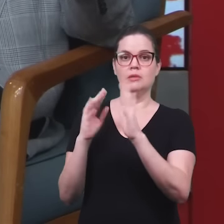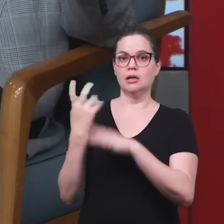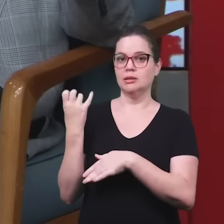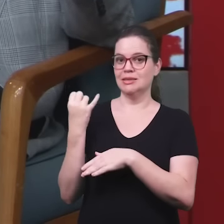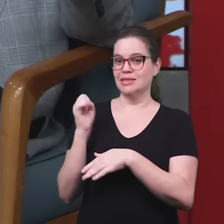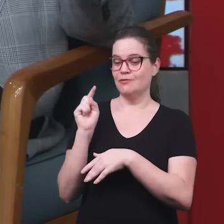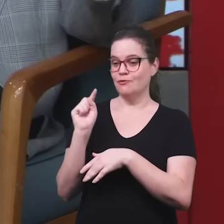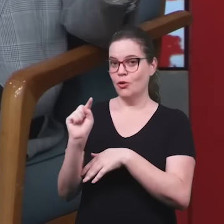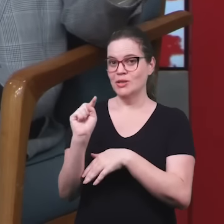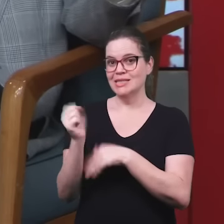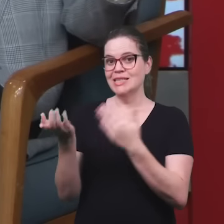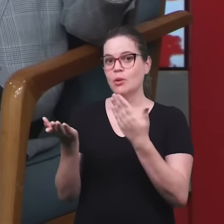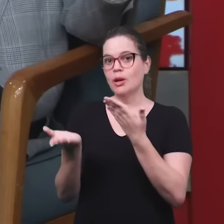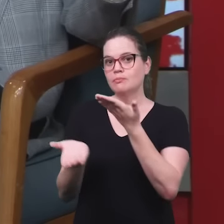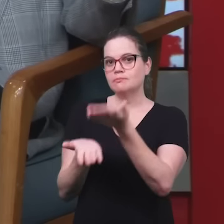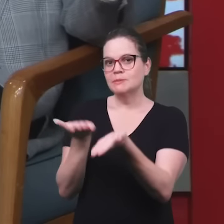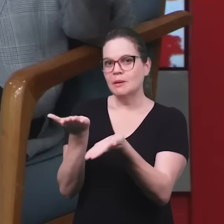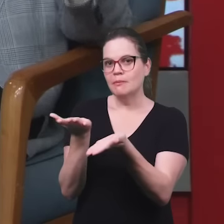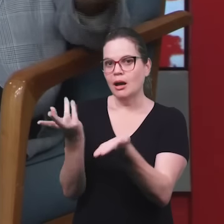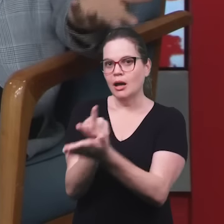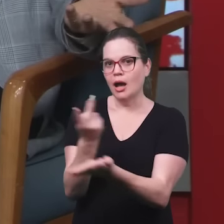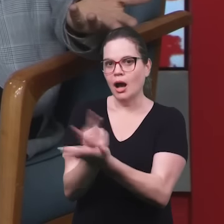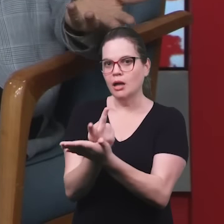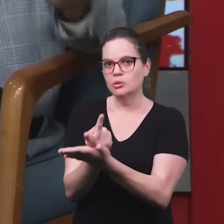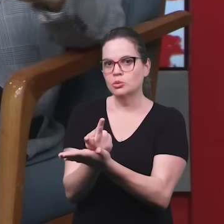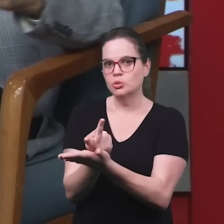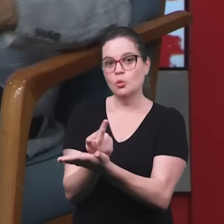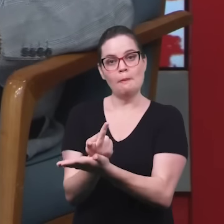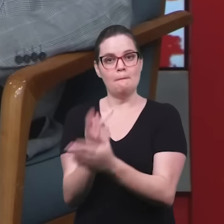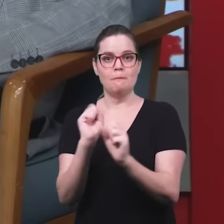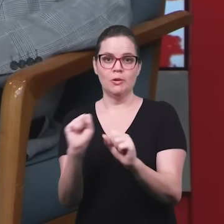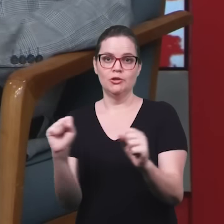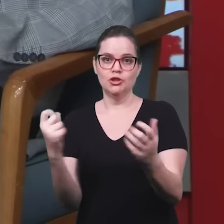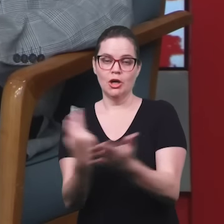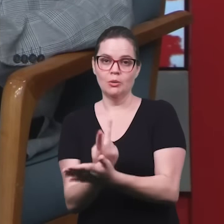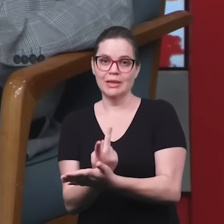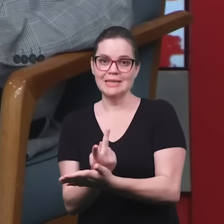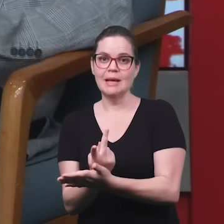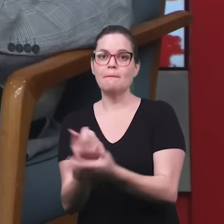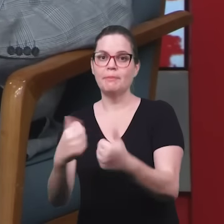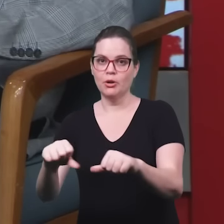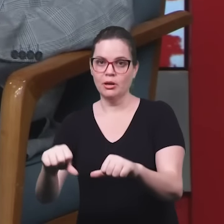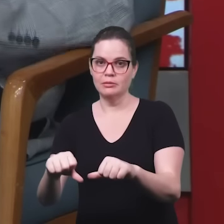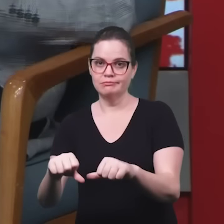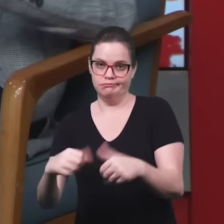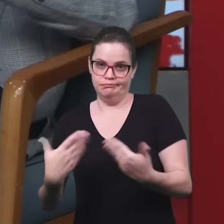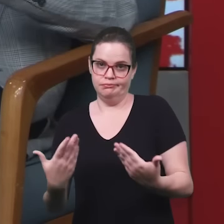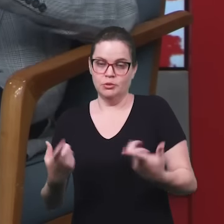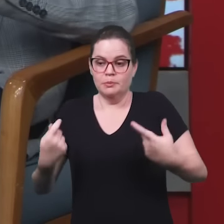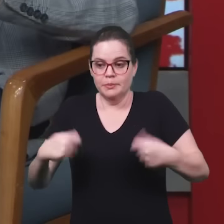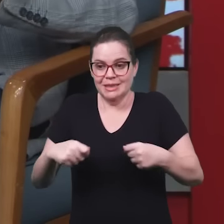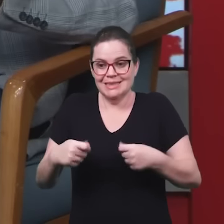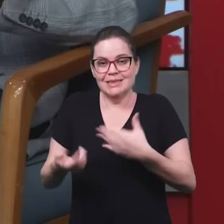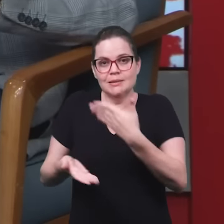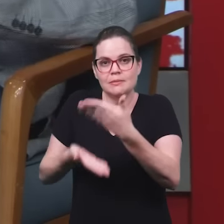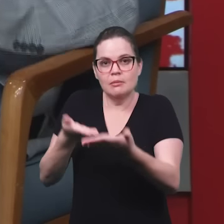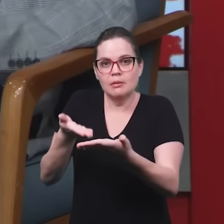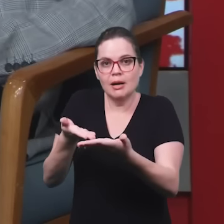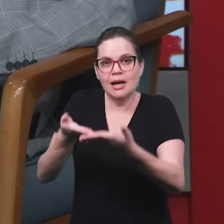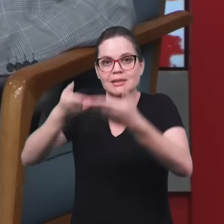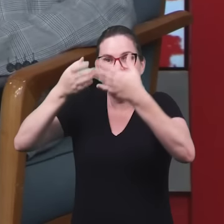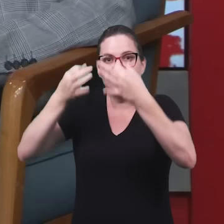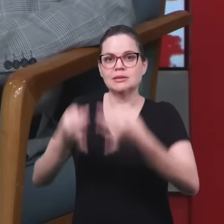tratar de forma equivocada, a doença vai evoluir e o doente pode morrer. Então você tem que tratar de forma